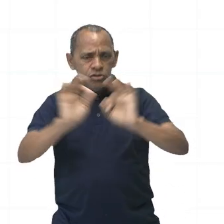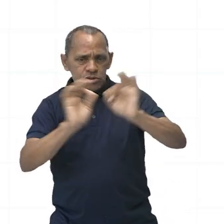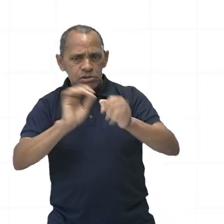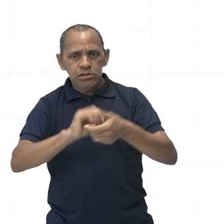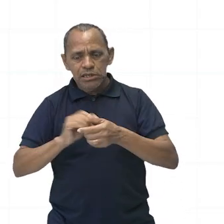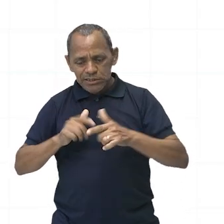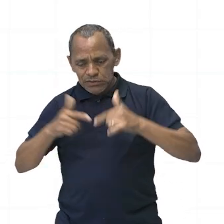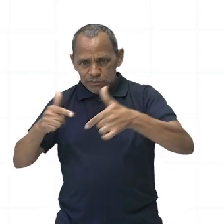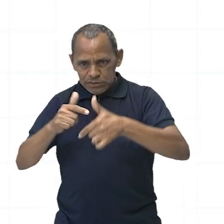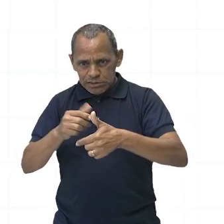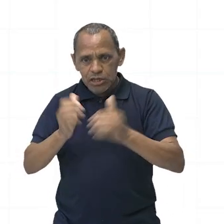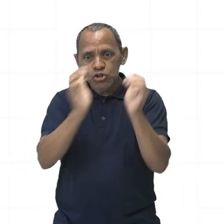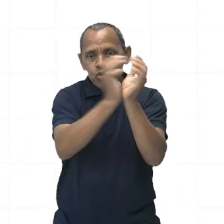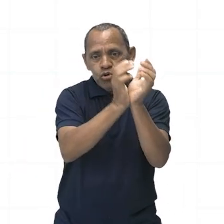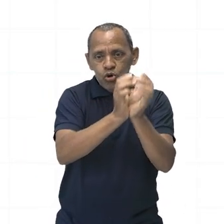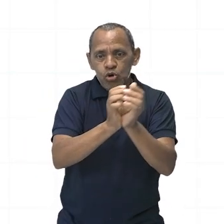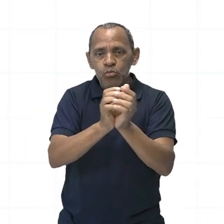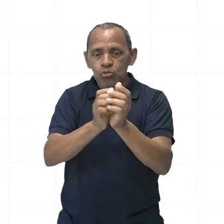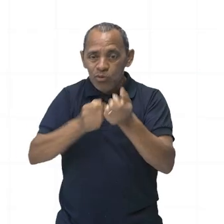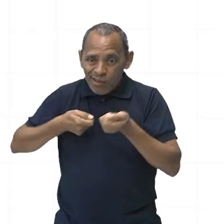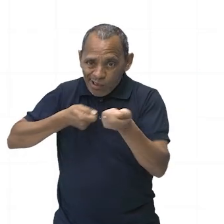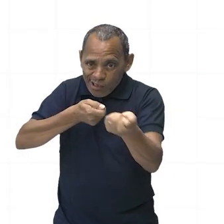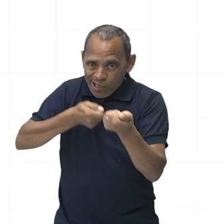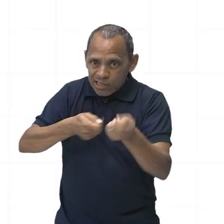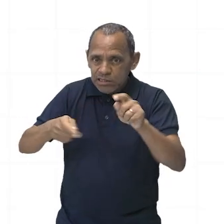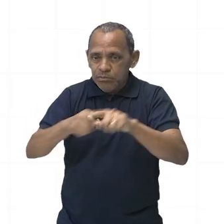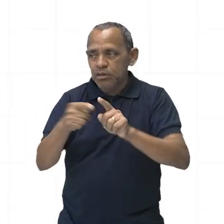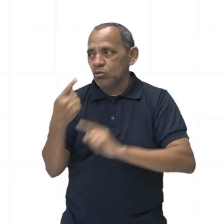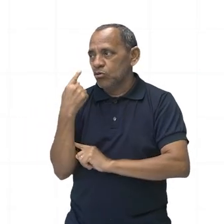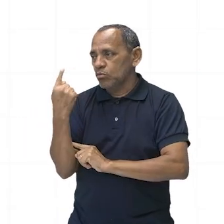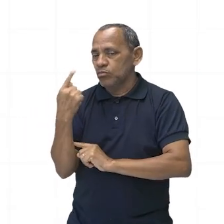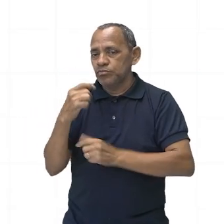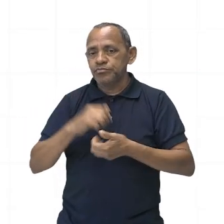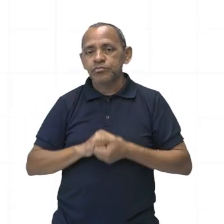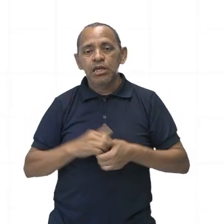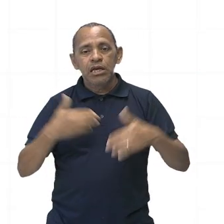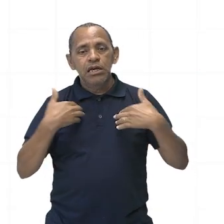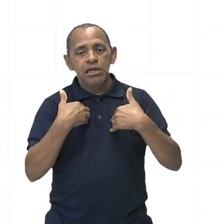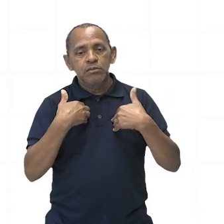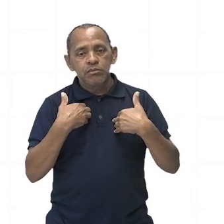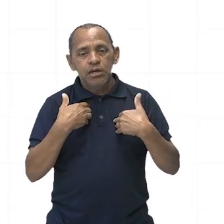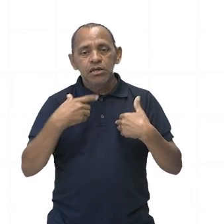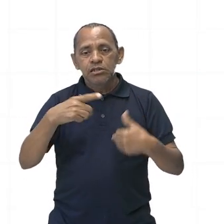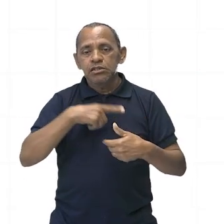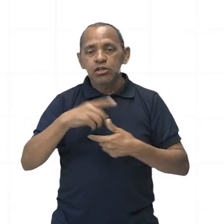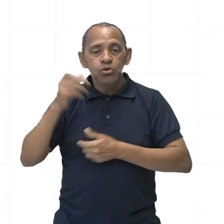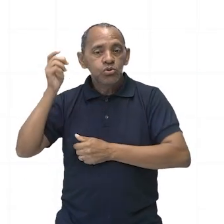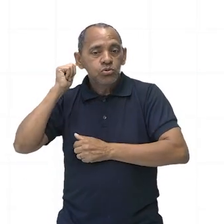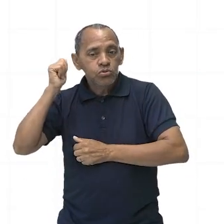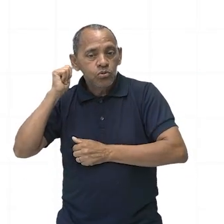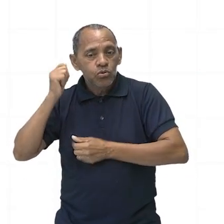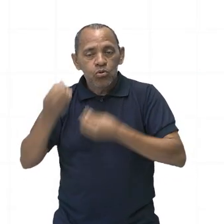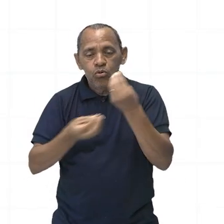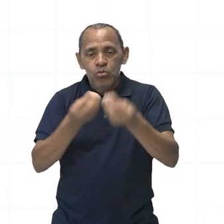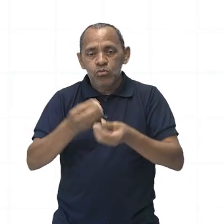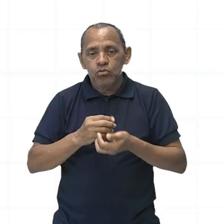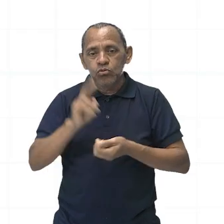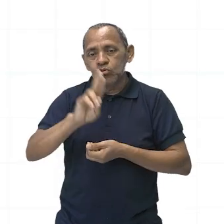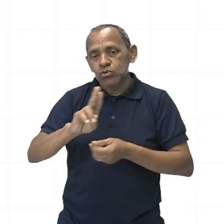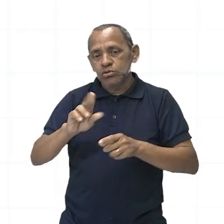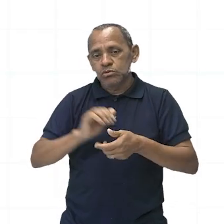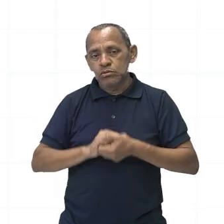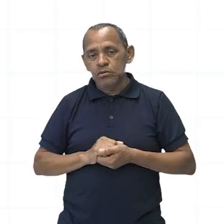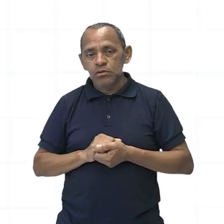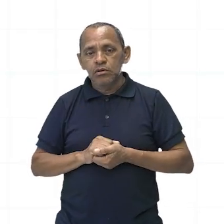a caça em conjunto, por exemplo. Então, vamos aqui a animais que fazem uso do som audível. Exemplos